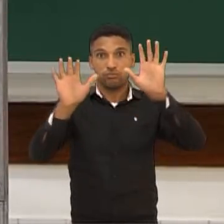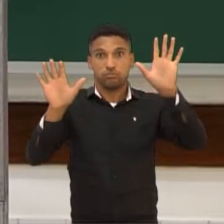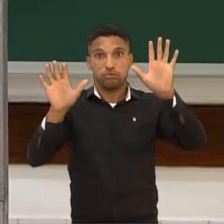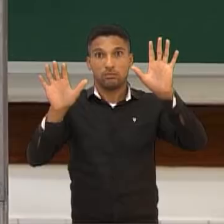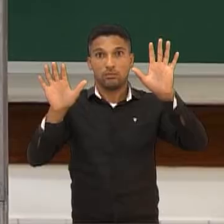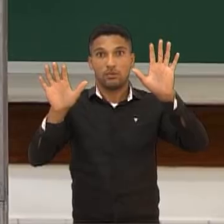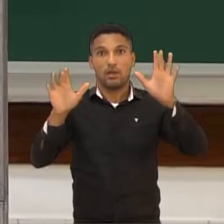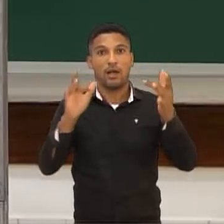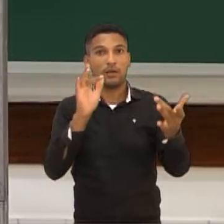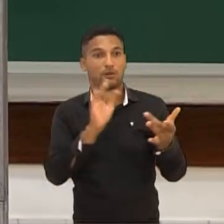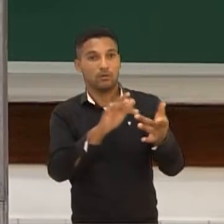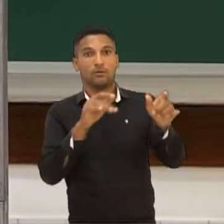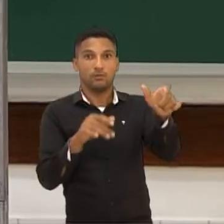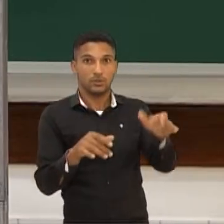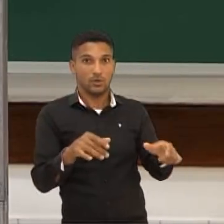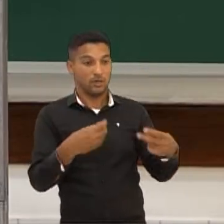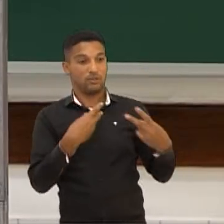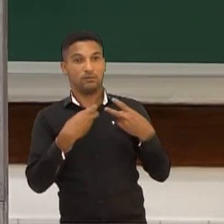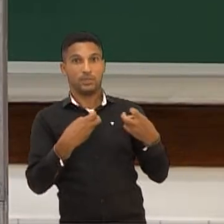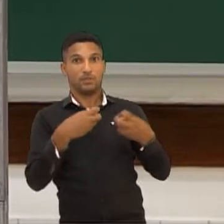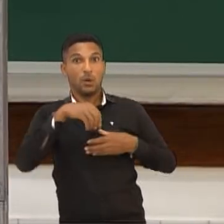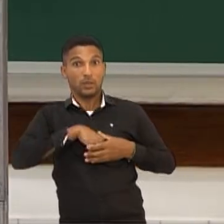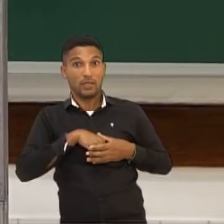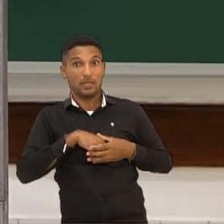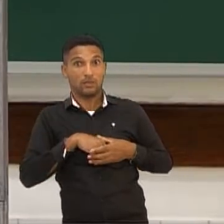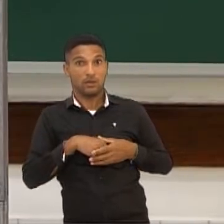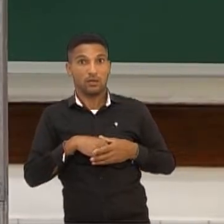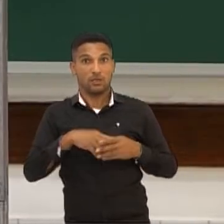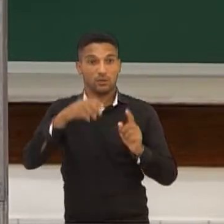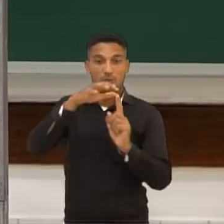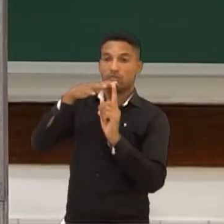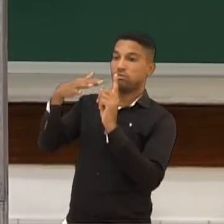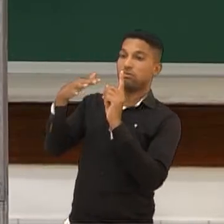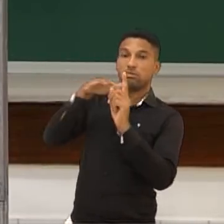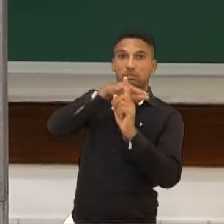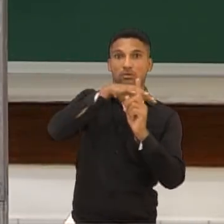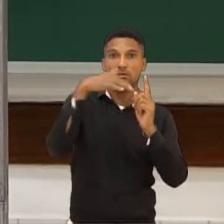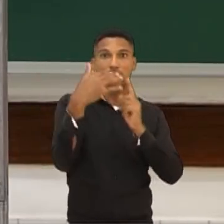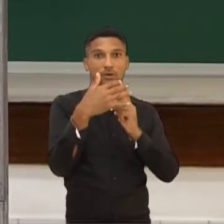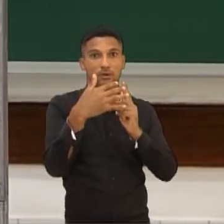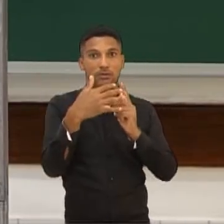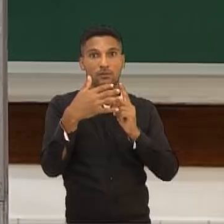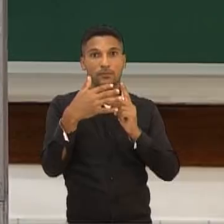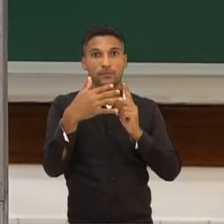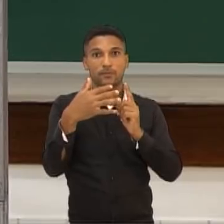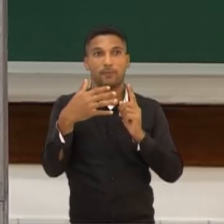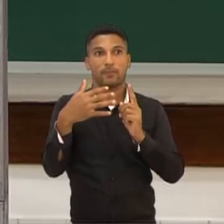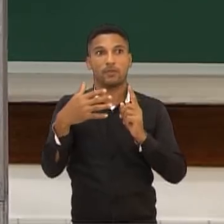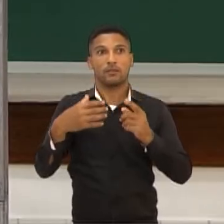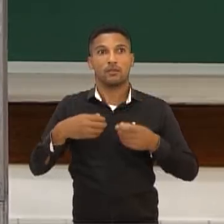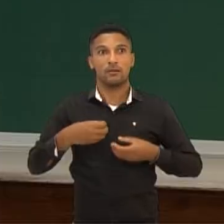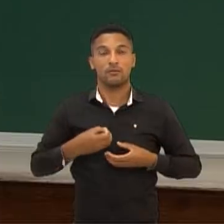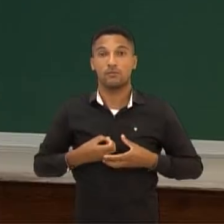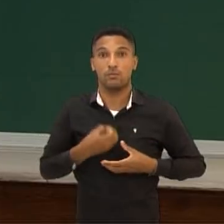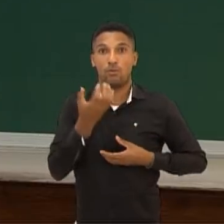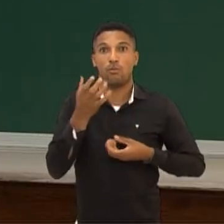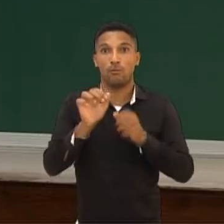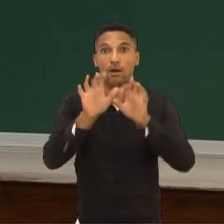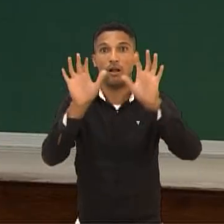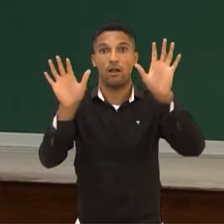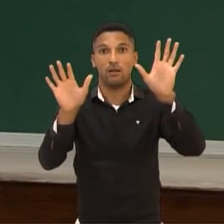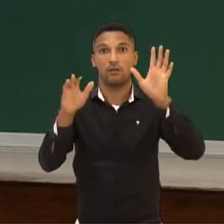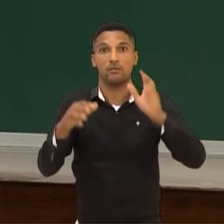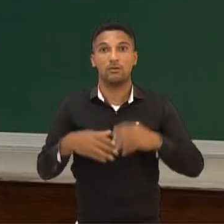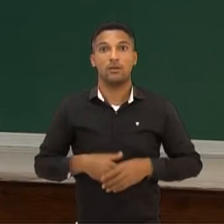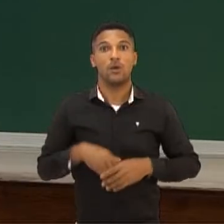que elas percebam, né, o que está ao redor, o seu mundo, as outras pessoas. Então é isso que a Rosana Paulino pretende nas